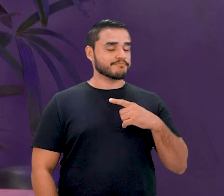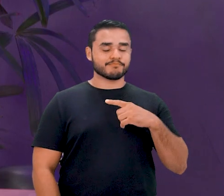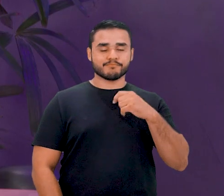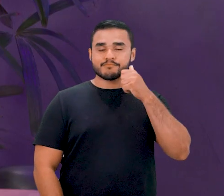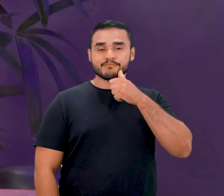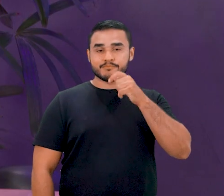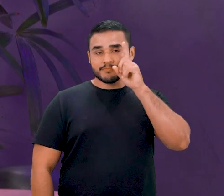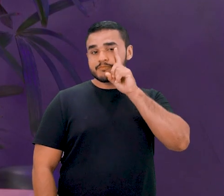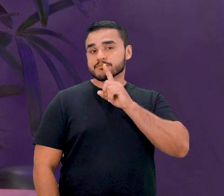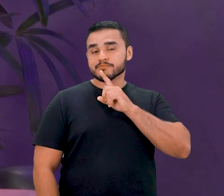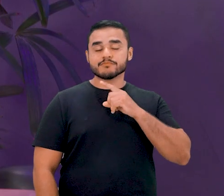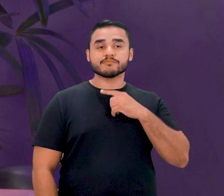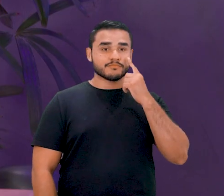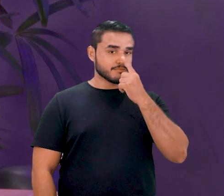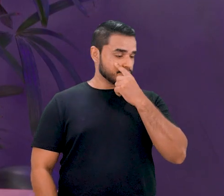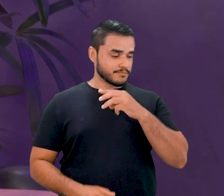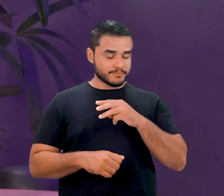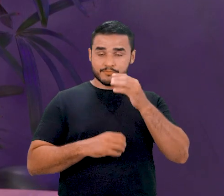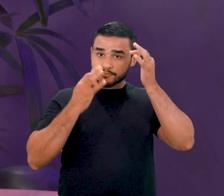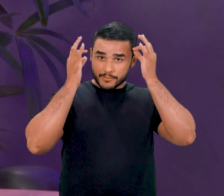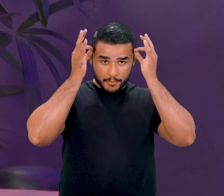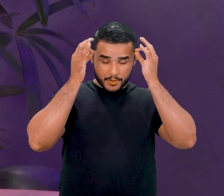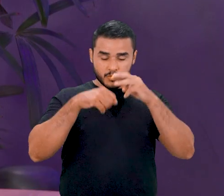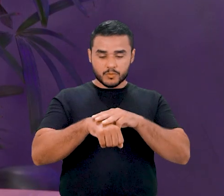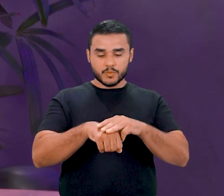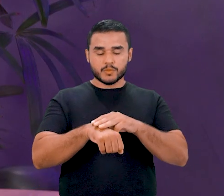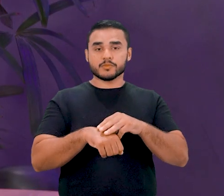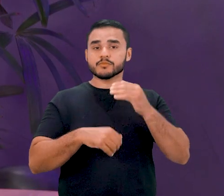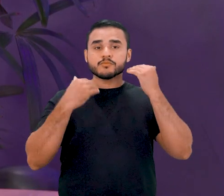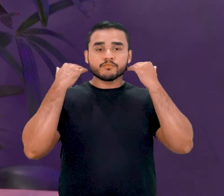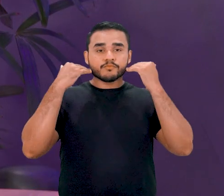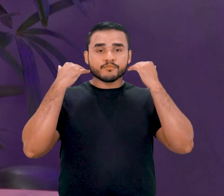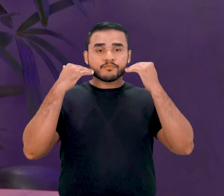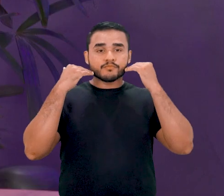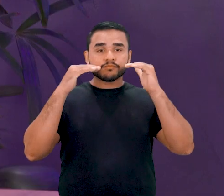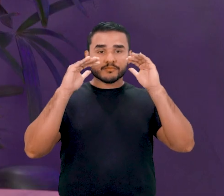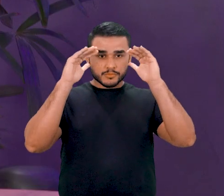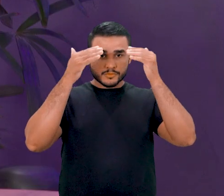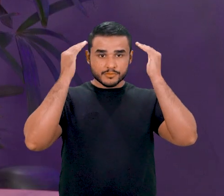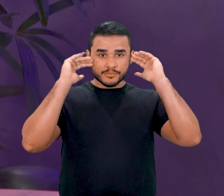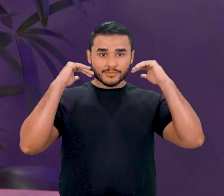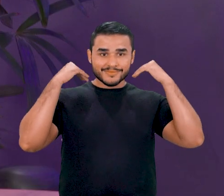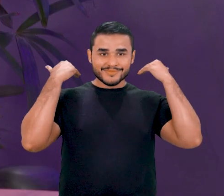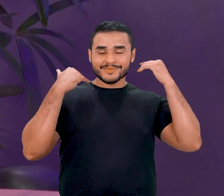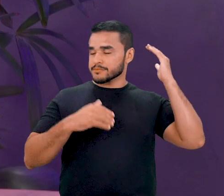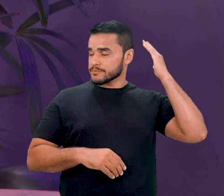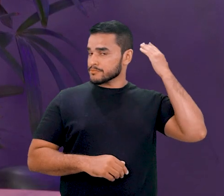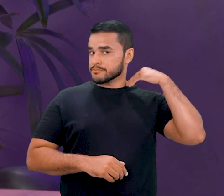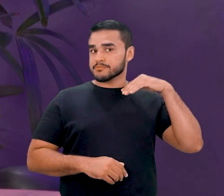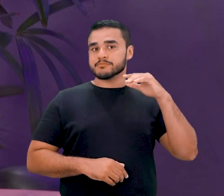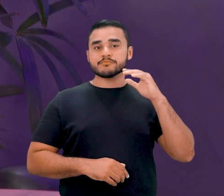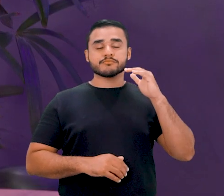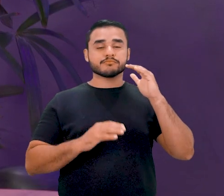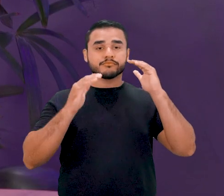os olhos e os cabelos castanhos, meus cabelos são lisos e curtos, tipo long bob, é um corte meio curto